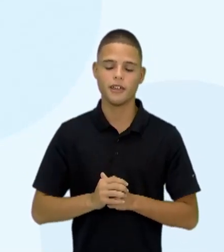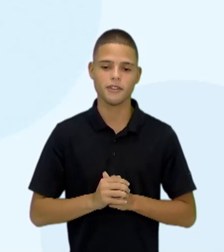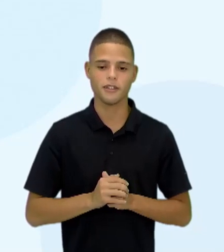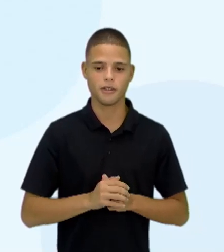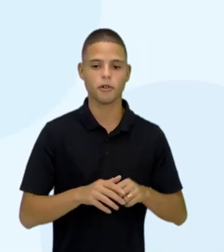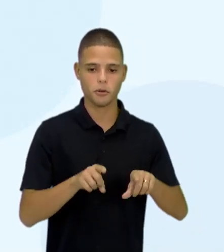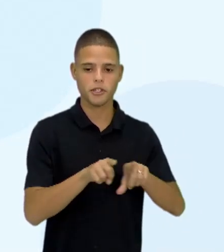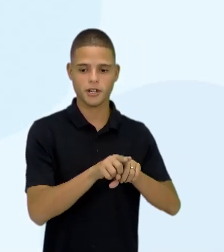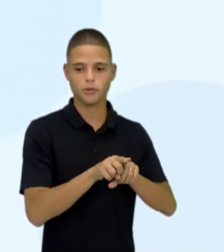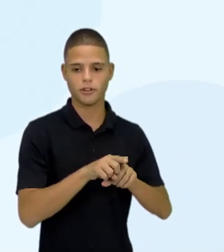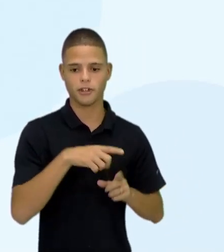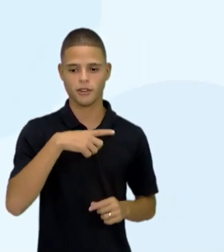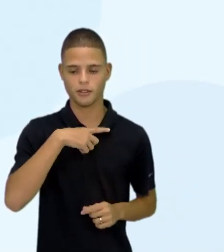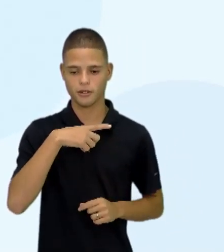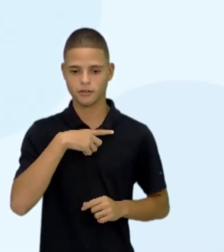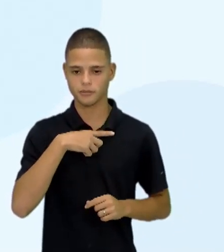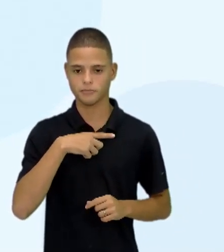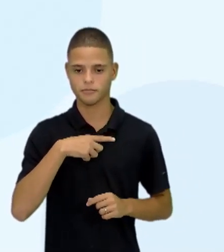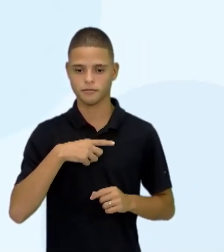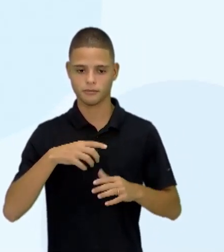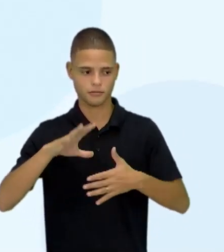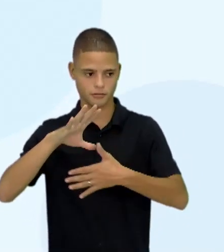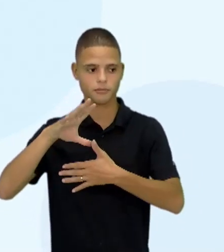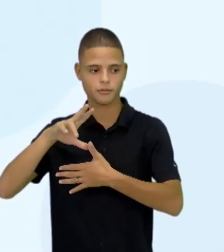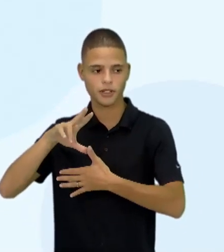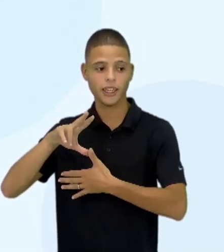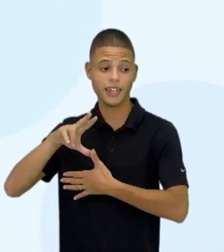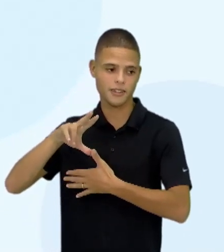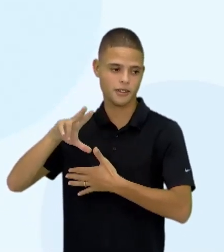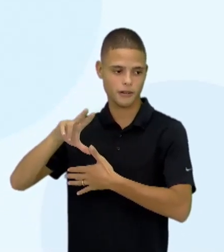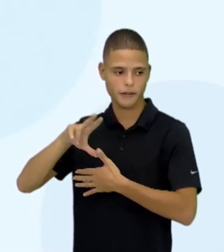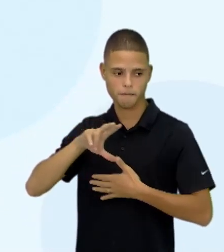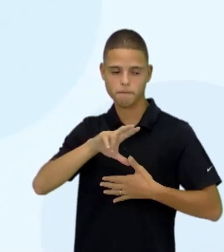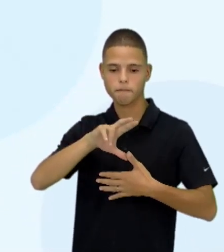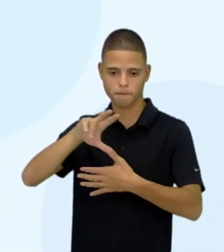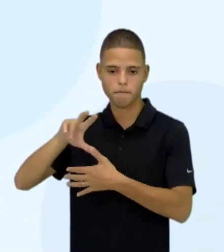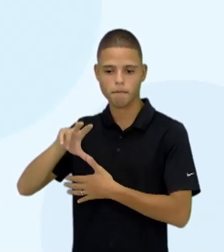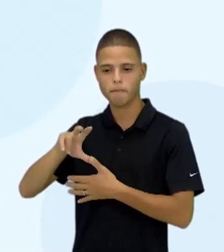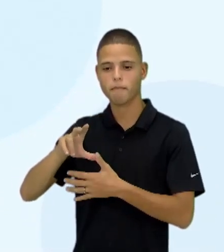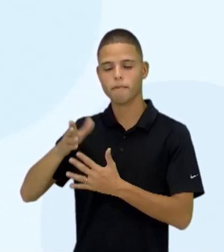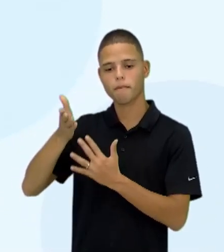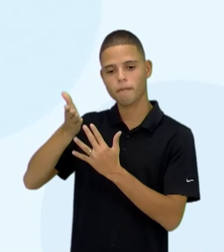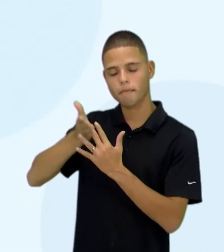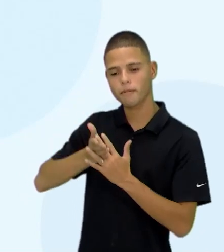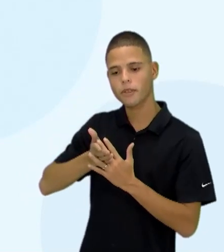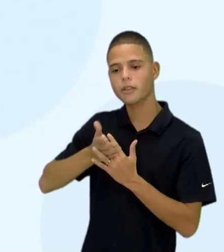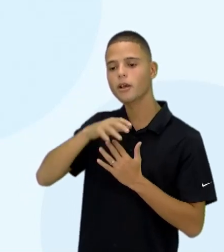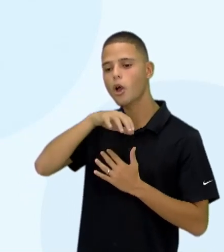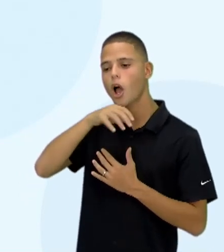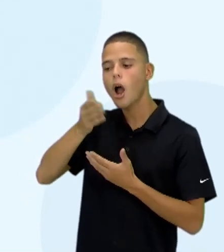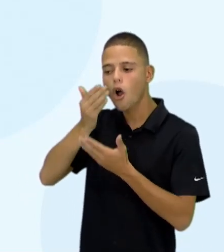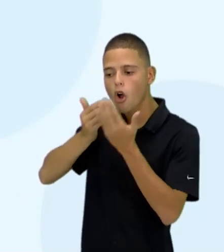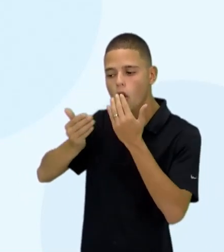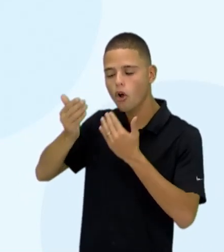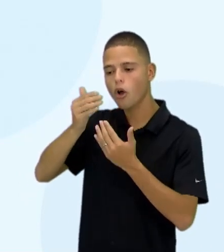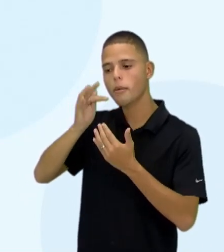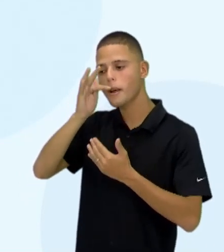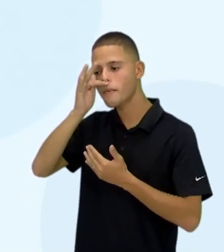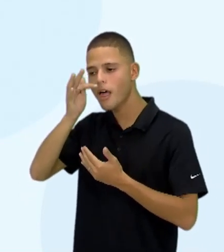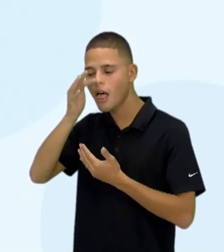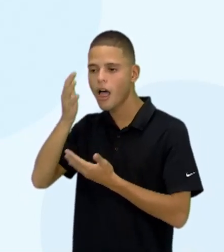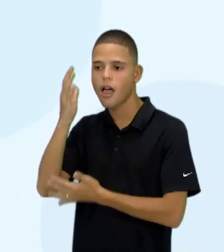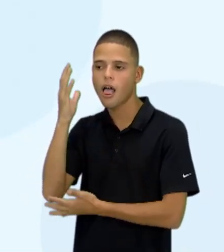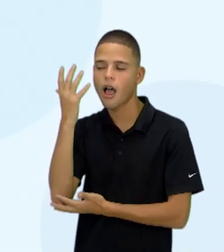ou menor grau. Nas Américas, metade das espécies se alimenta de plantas, só